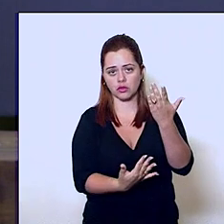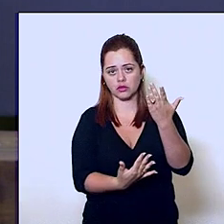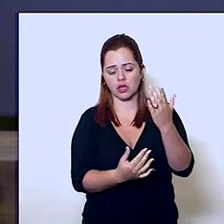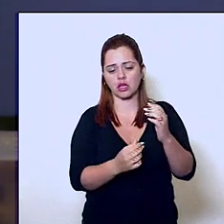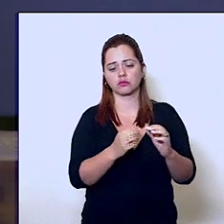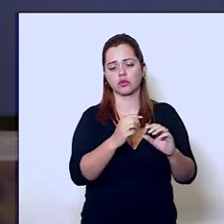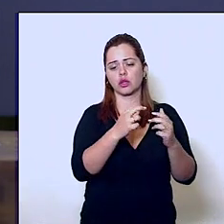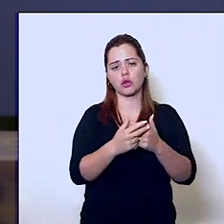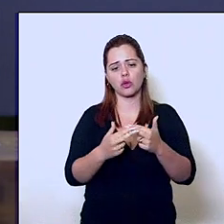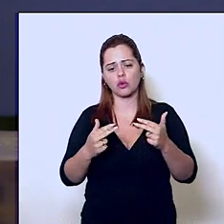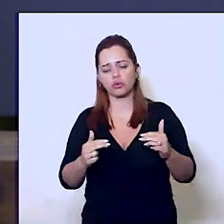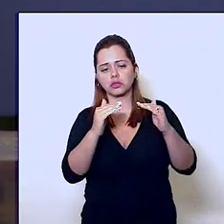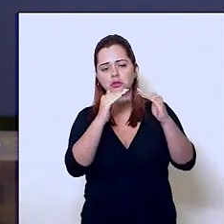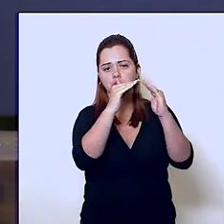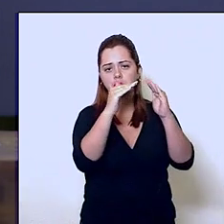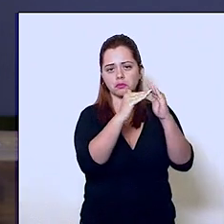nomenclatura. Porque